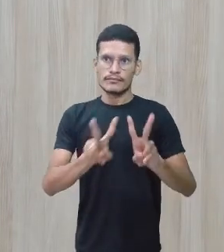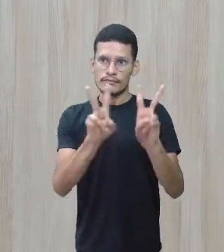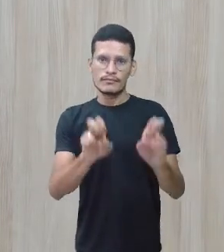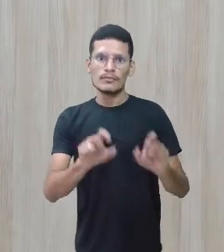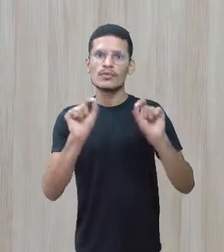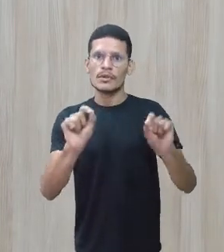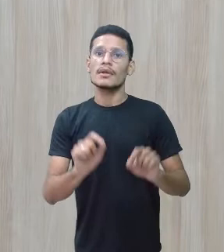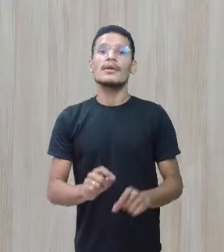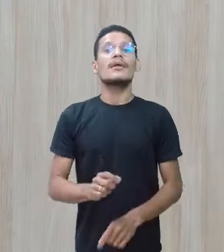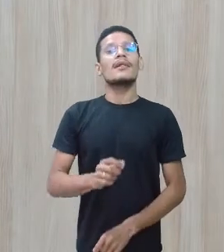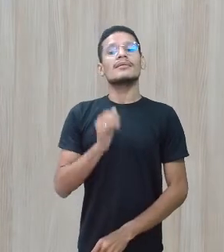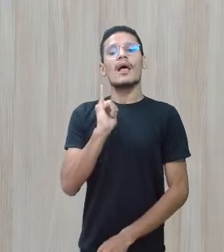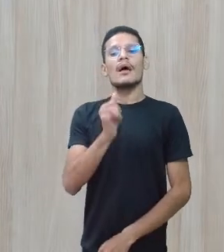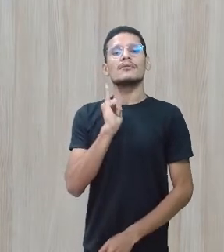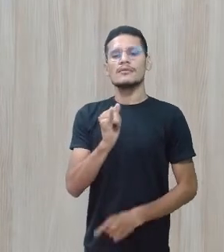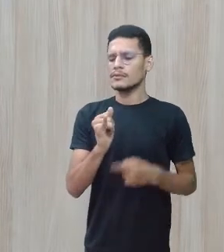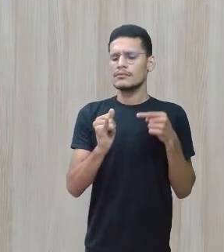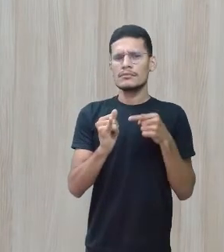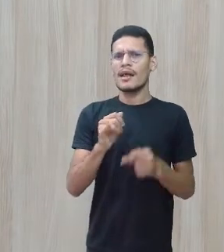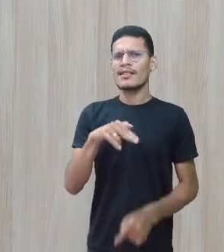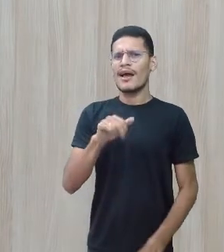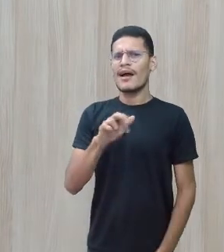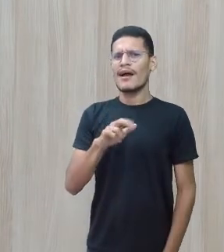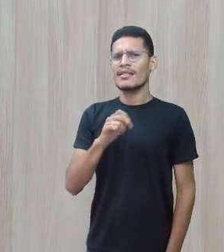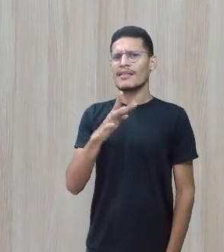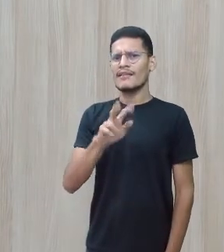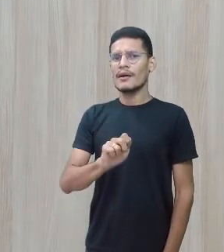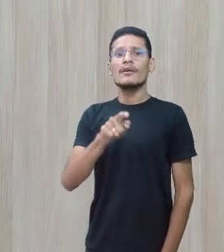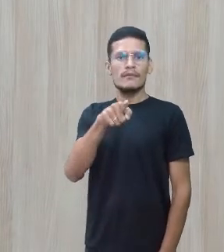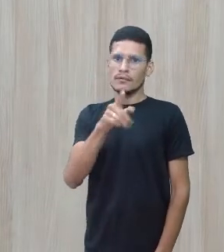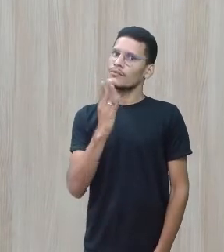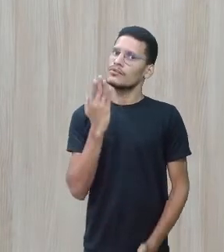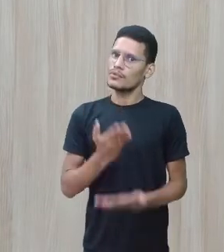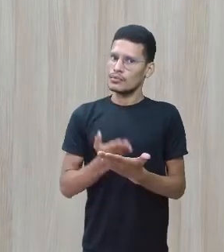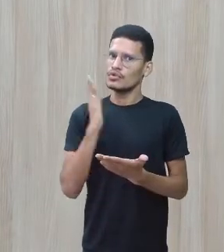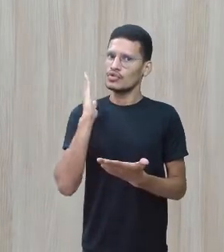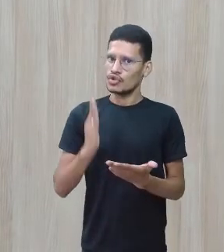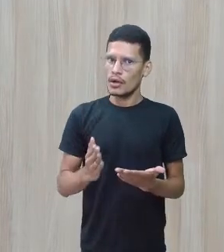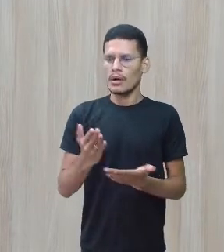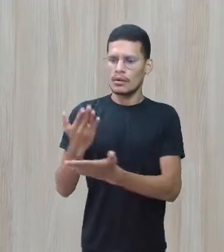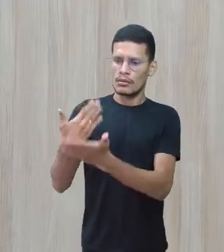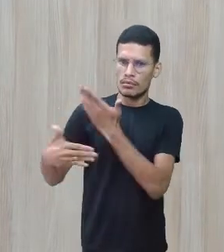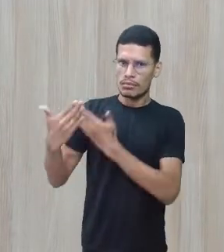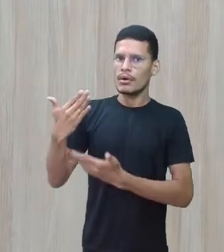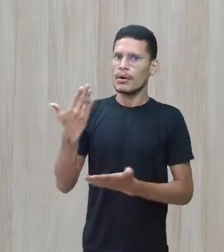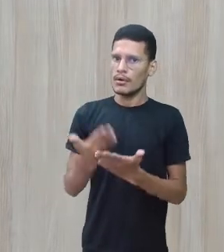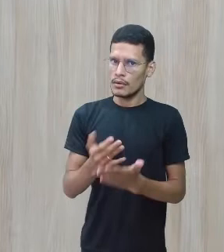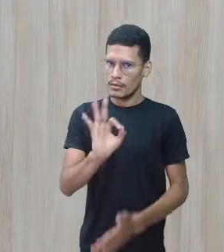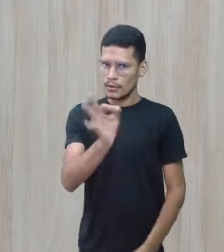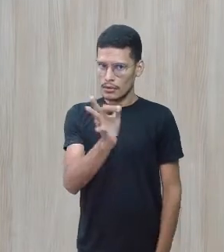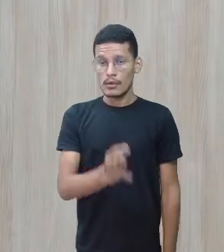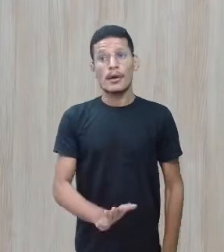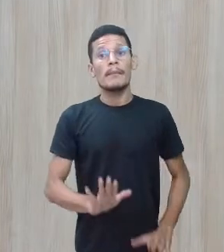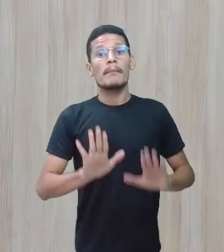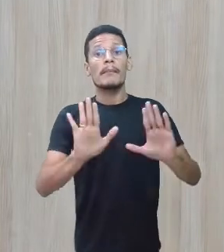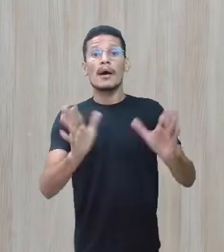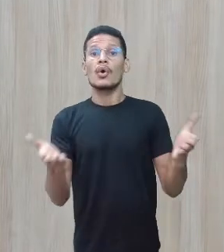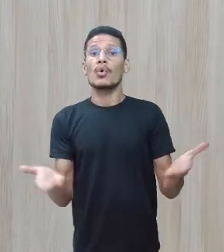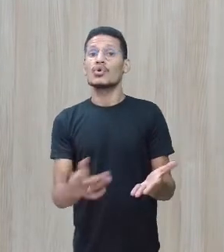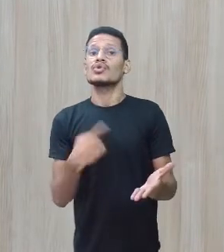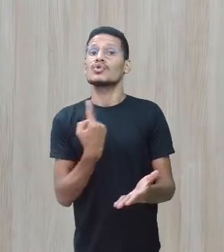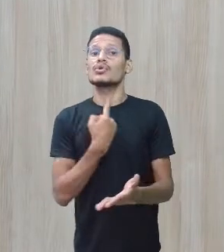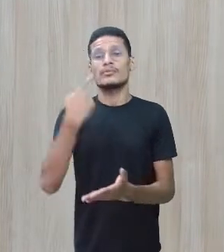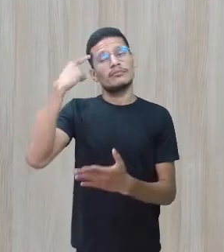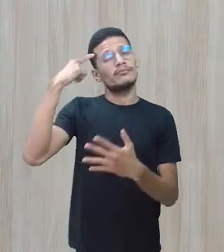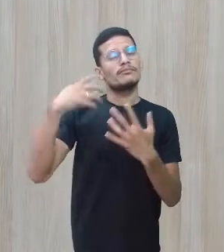sobre narrativa, que vocês já têm estudado nessas aulas, não é? Nas outras aulas. Mas hoje a gente vai pensar um